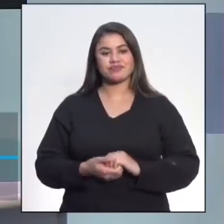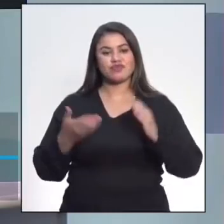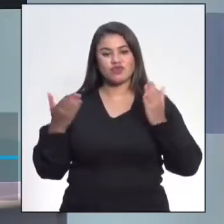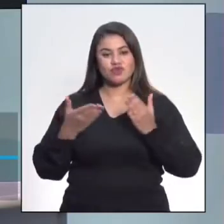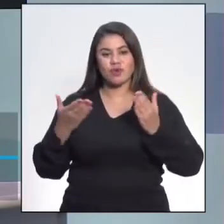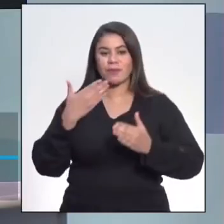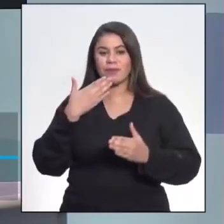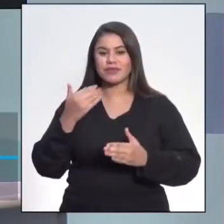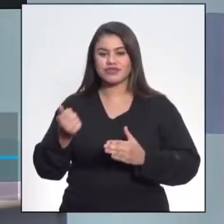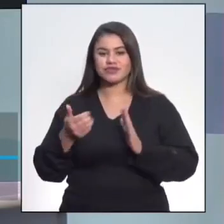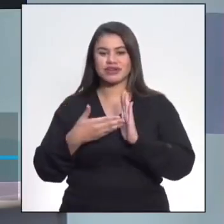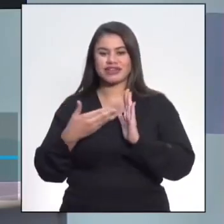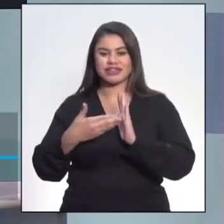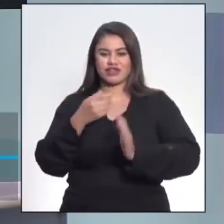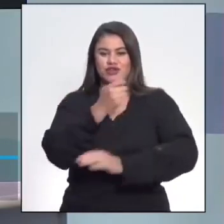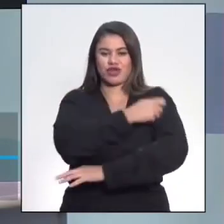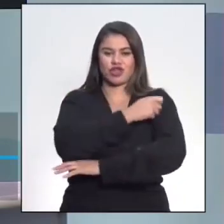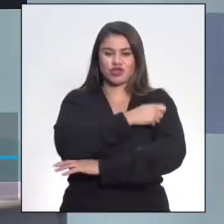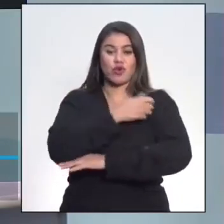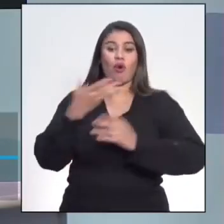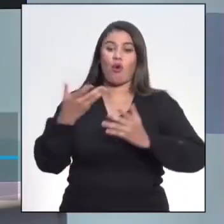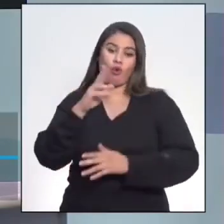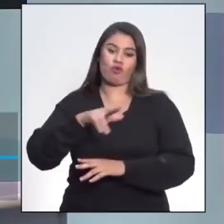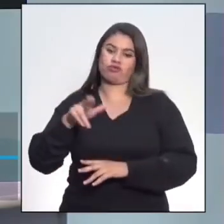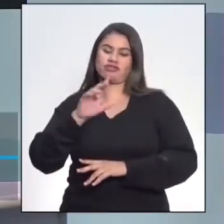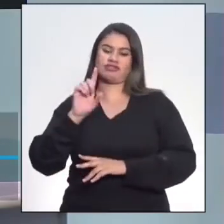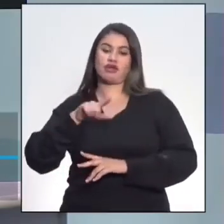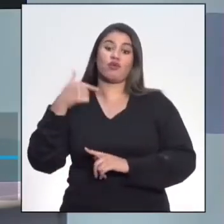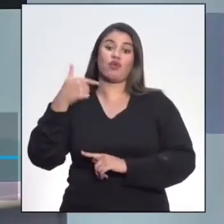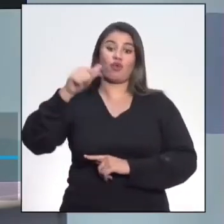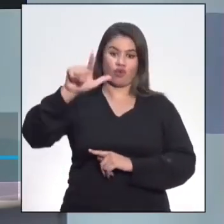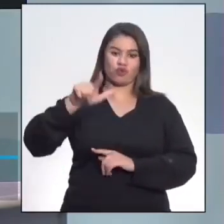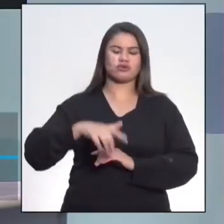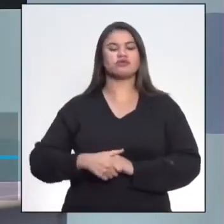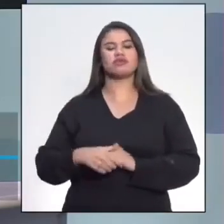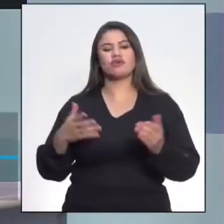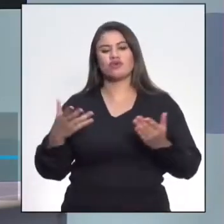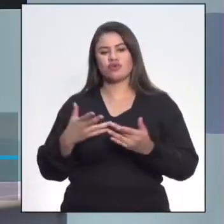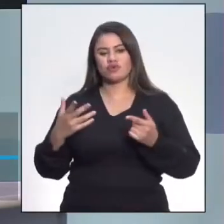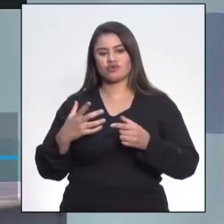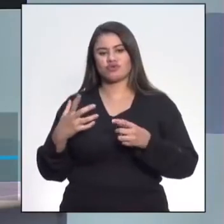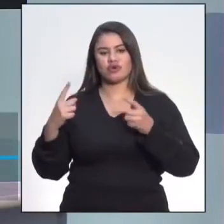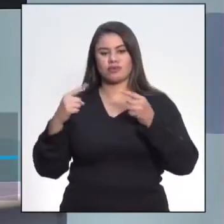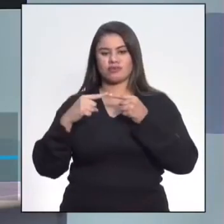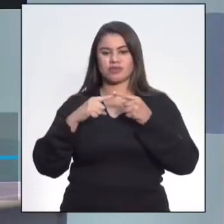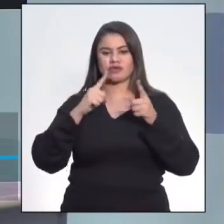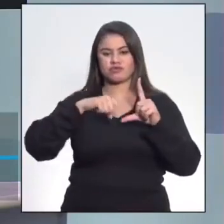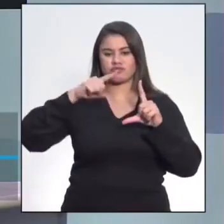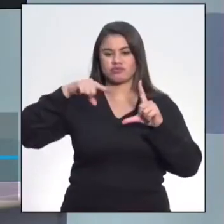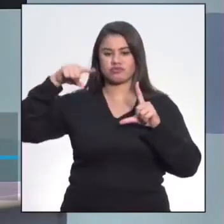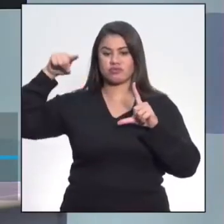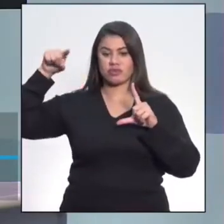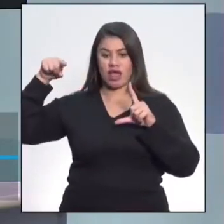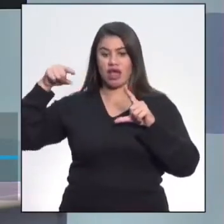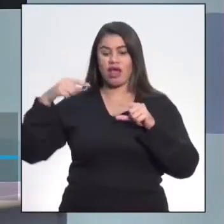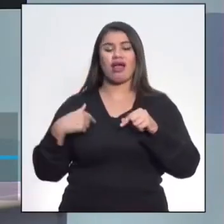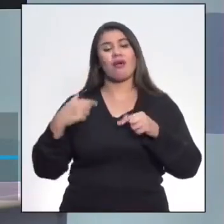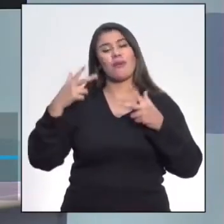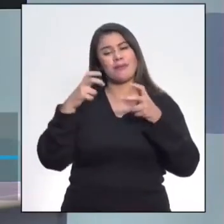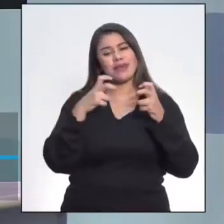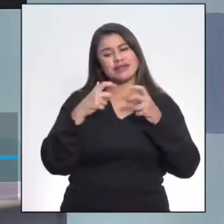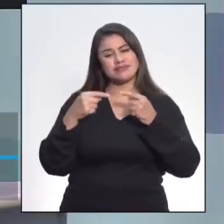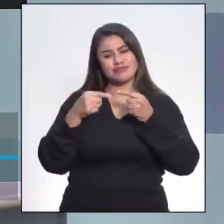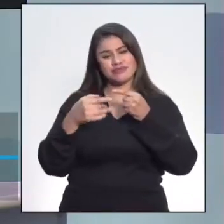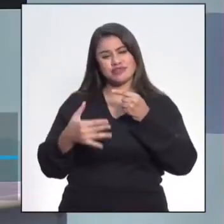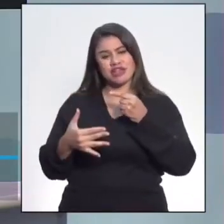gente ainda não vai usar o caderno, tá? É na próxima aula. Hoje, a gente vai retomar a parte de construção de gráficos. Porque eu percebi que vocês falaram lá